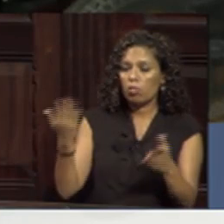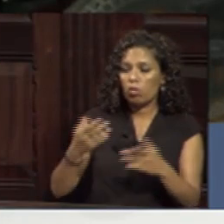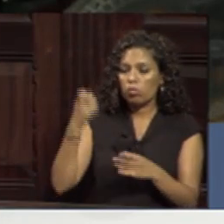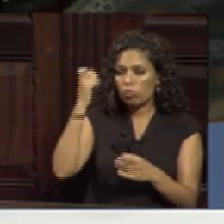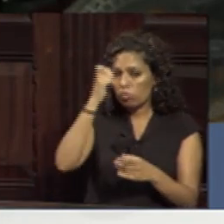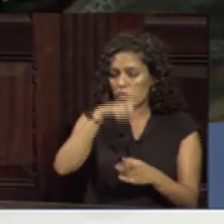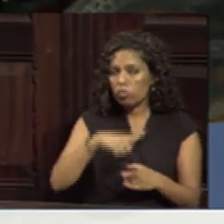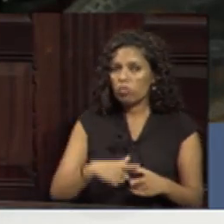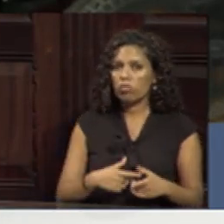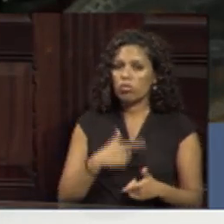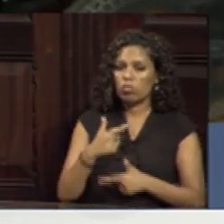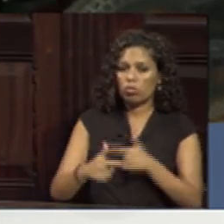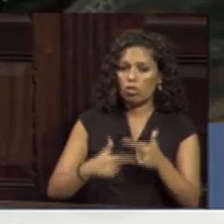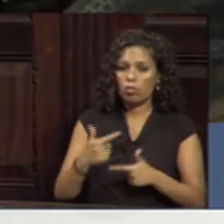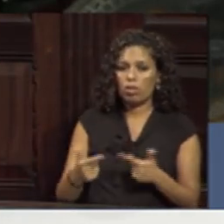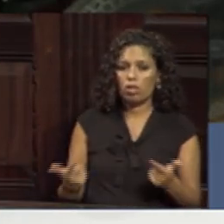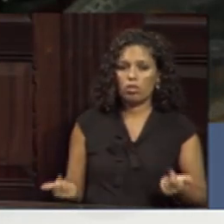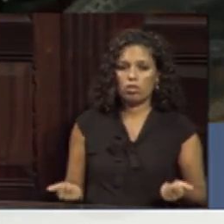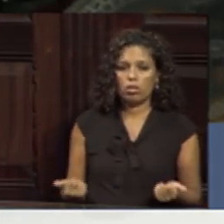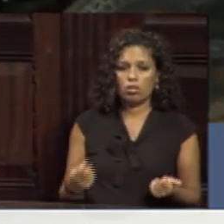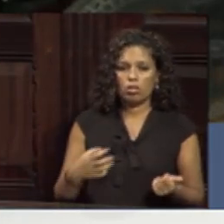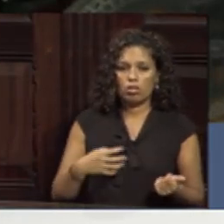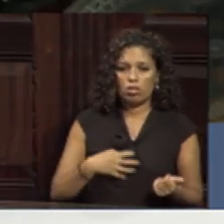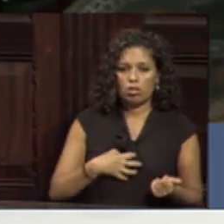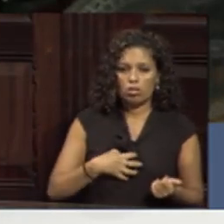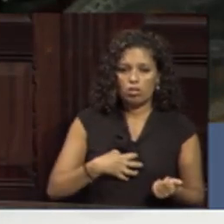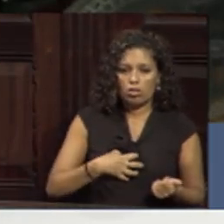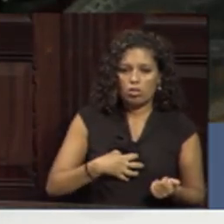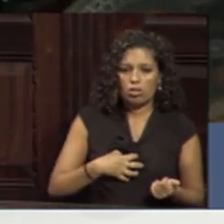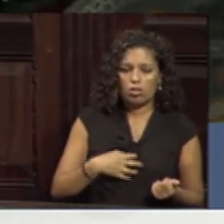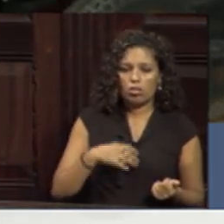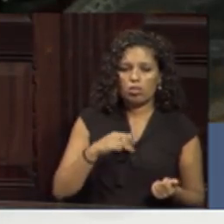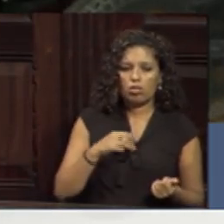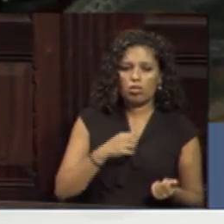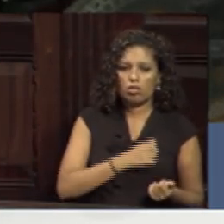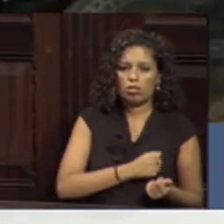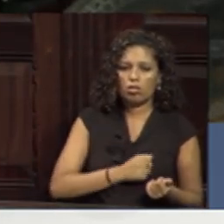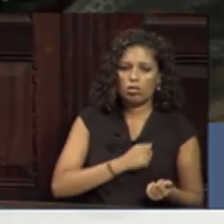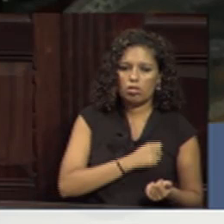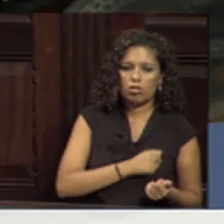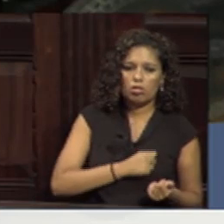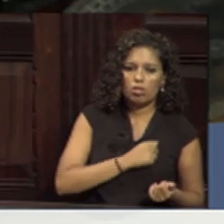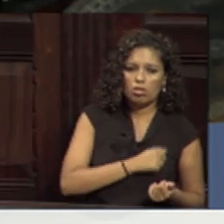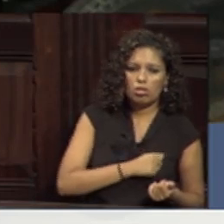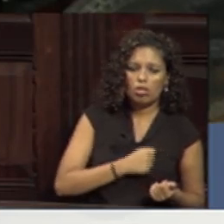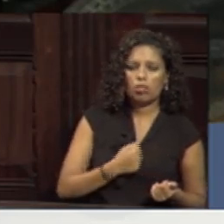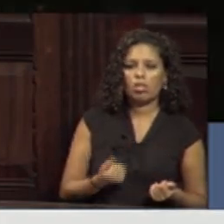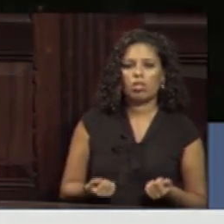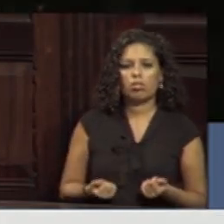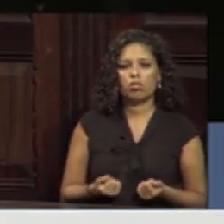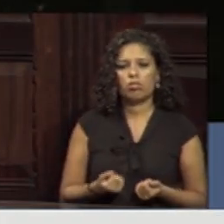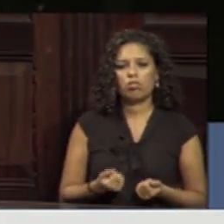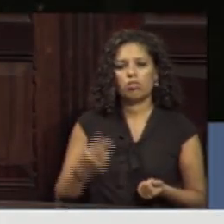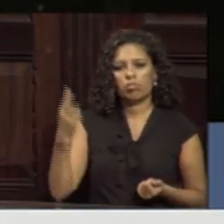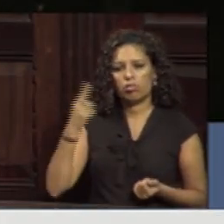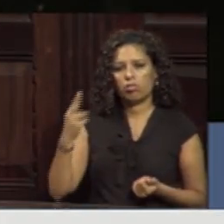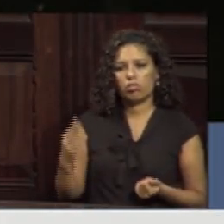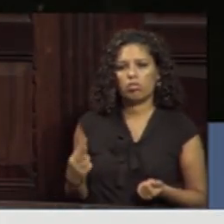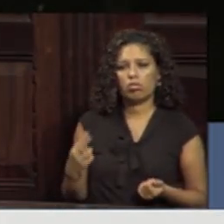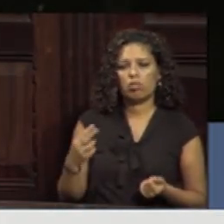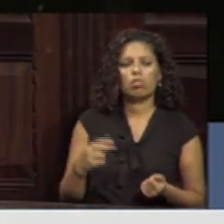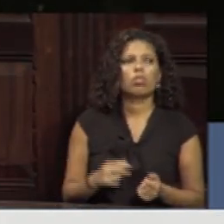trabalhosos. Saudades da vereadora e cumprimentos pesados para o partido e para a sua família.